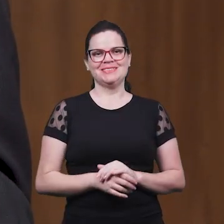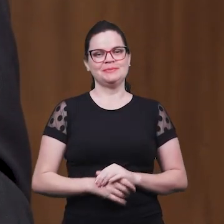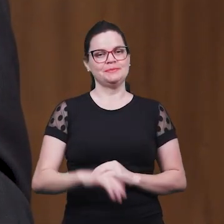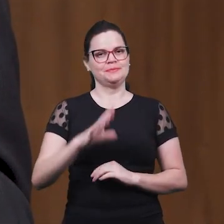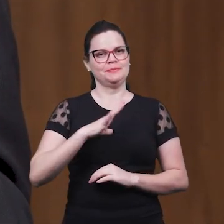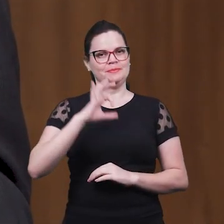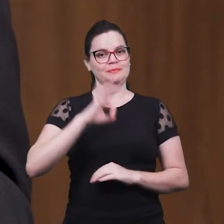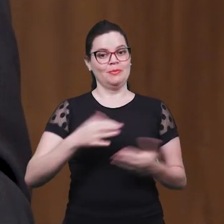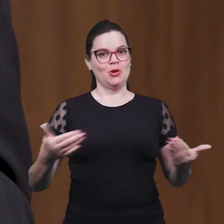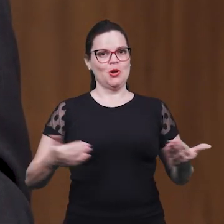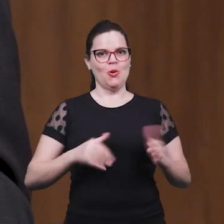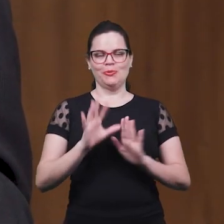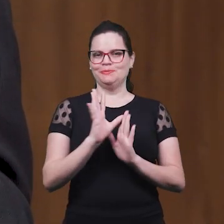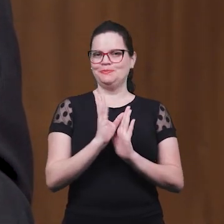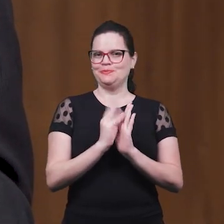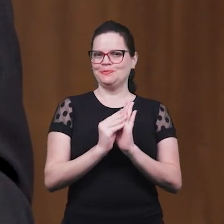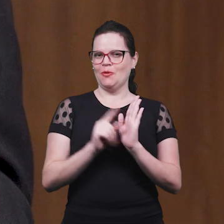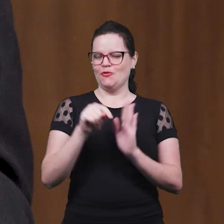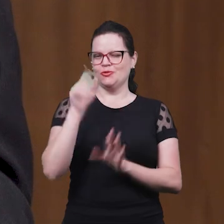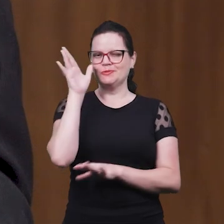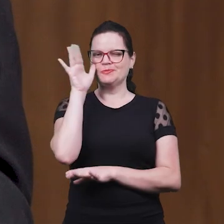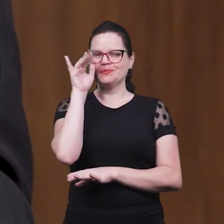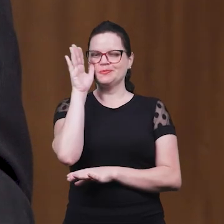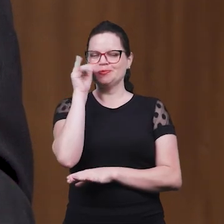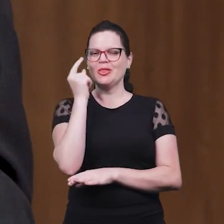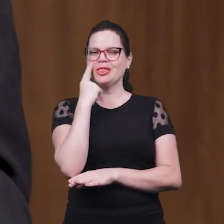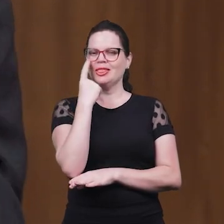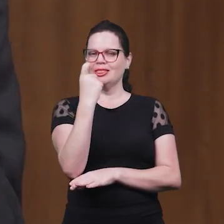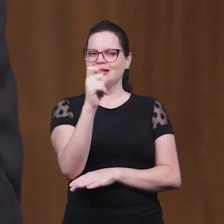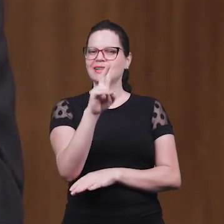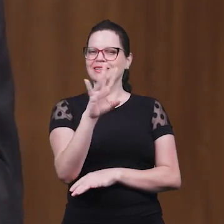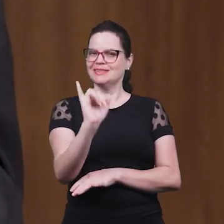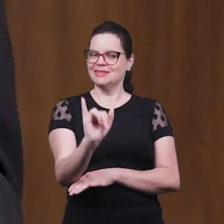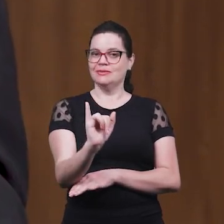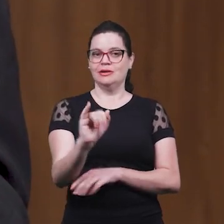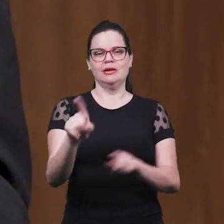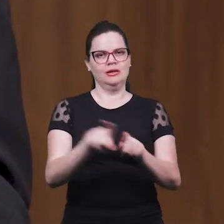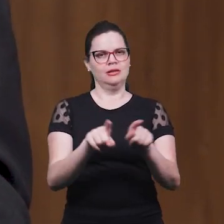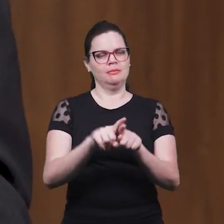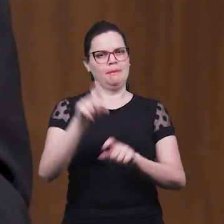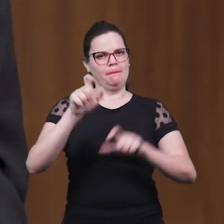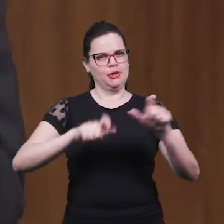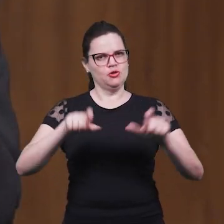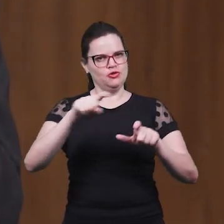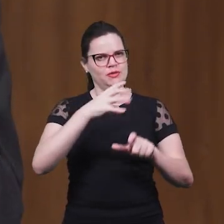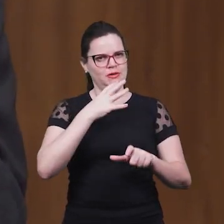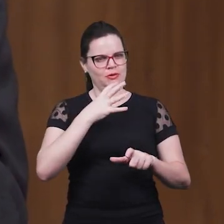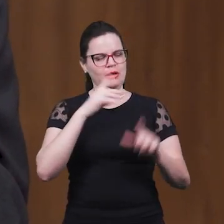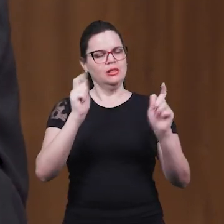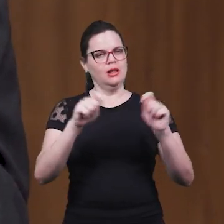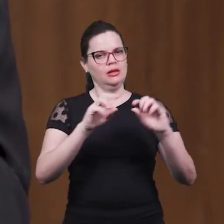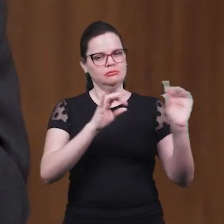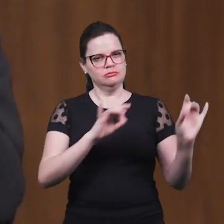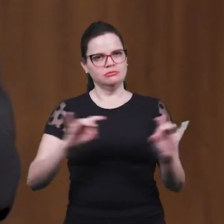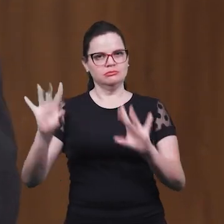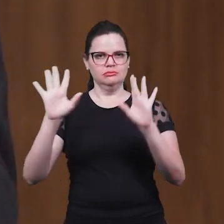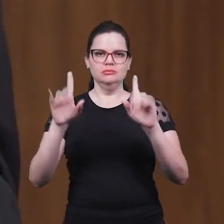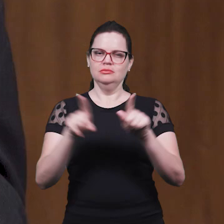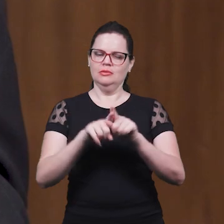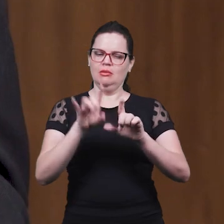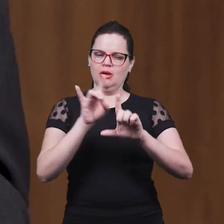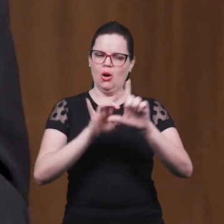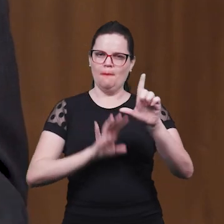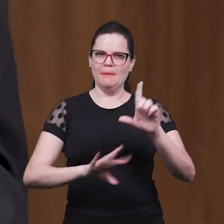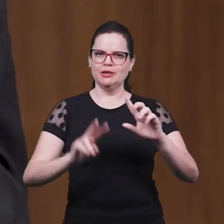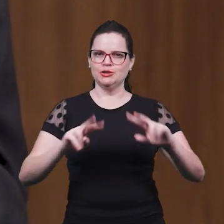conteúdo de hoje vai se interessar a você e, por certo, a muitas pessoas que você conhece. Então, oportunidade, repasse isso